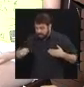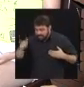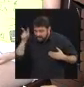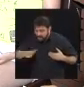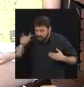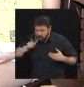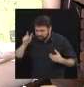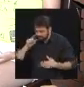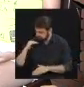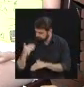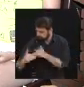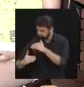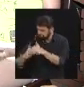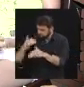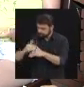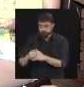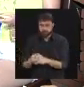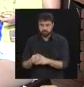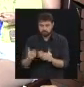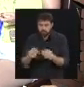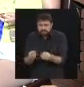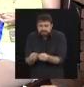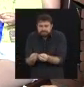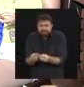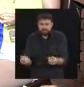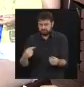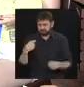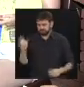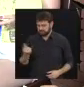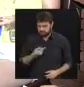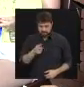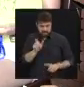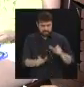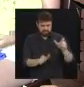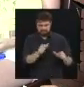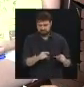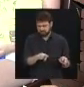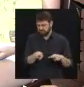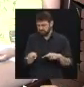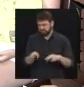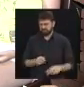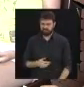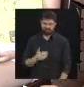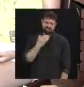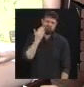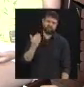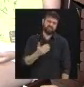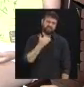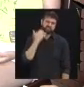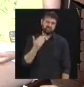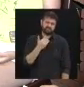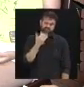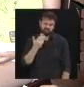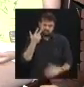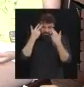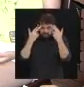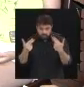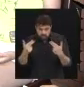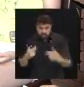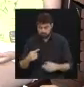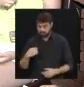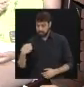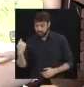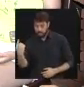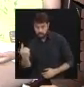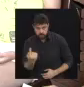conquista, são coisas assim mínimas, né? Que talvez por uma outra pessoa que não tivesse a síndrome, isso seria considerado uma coisa até